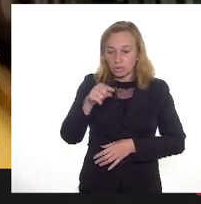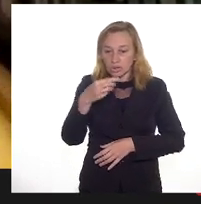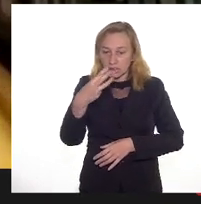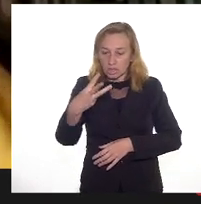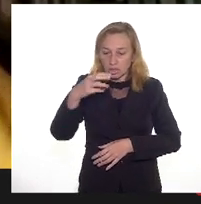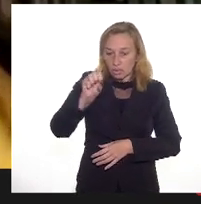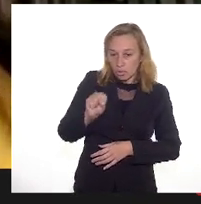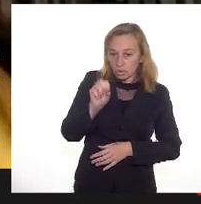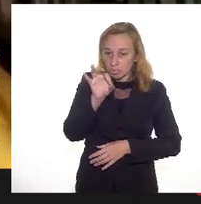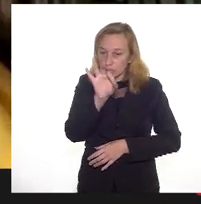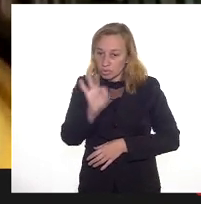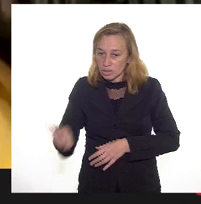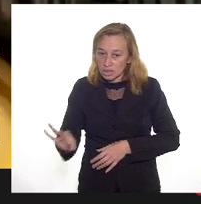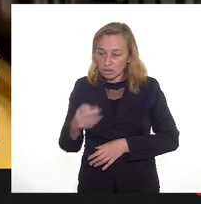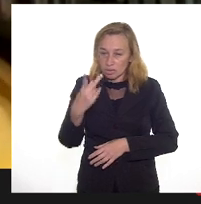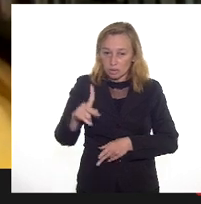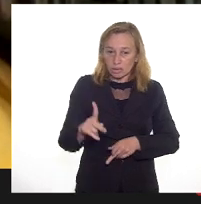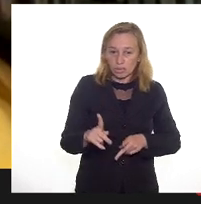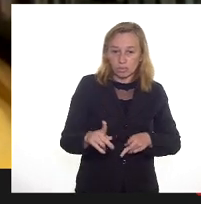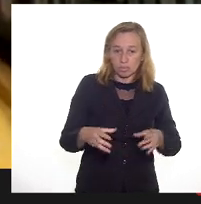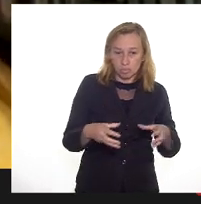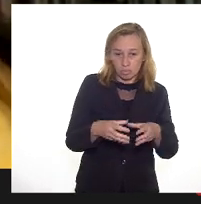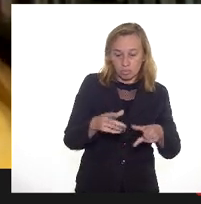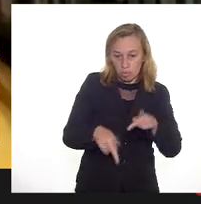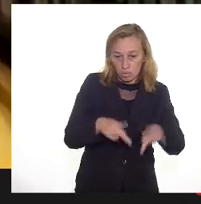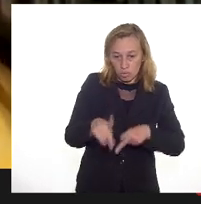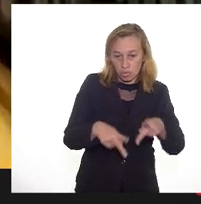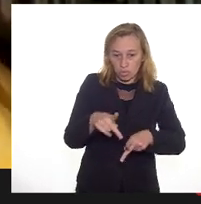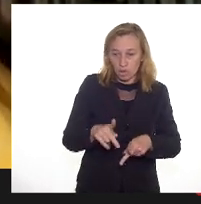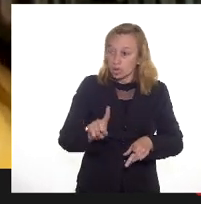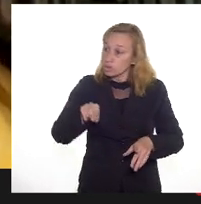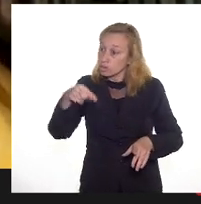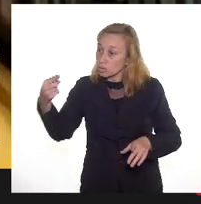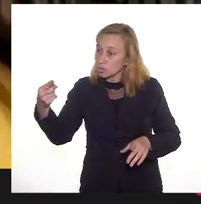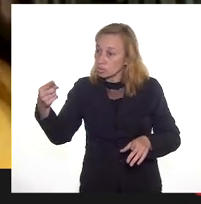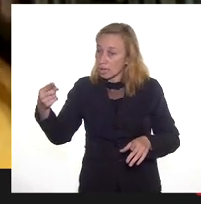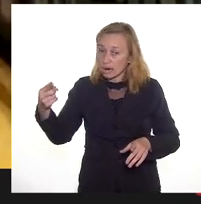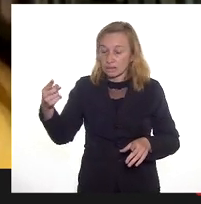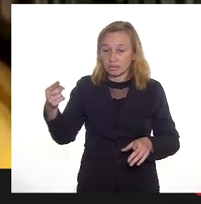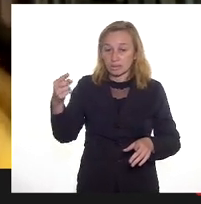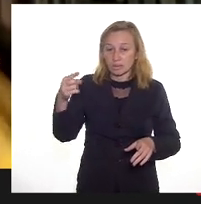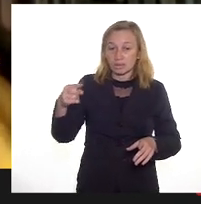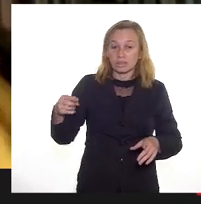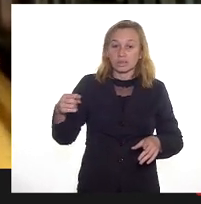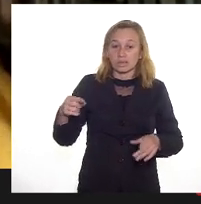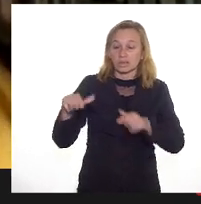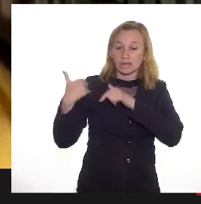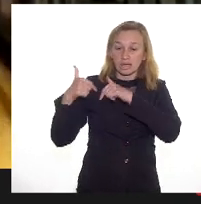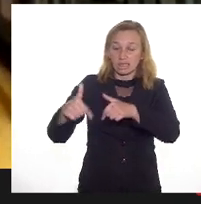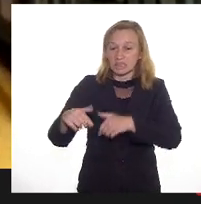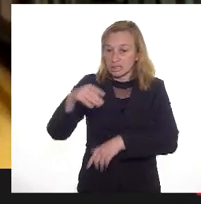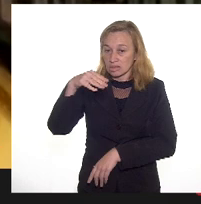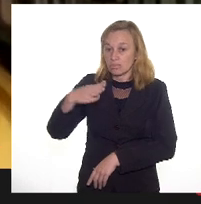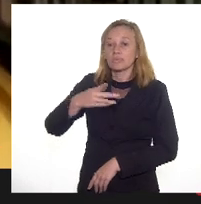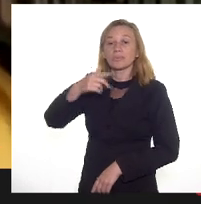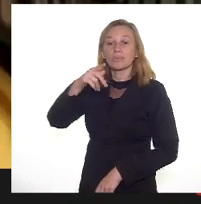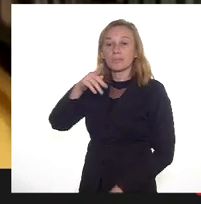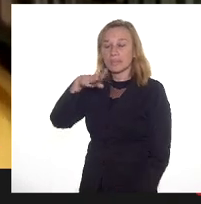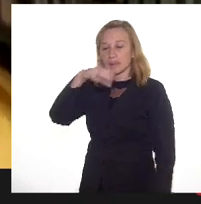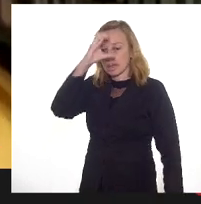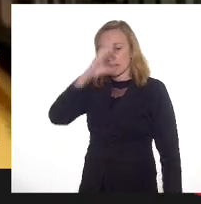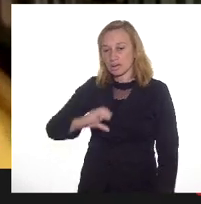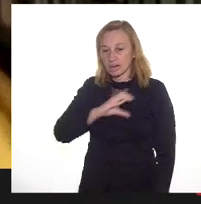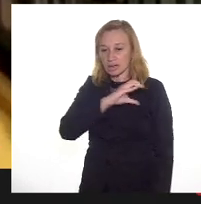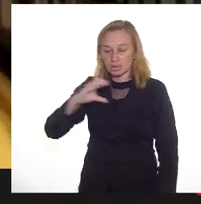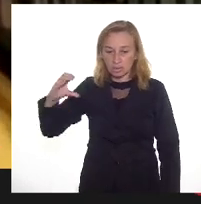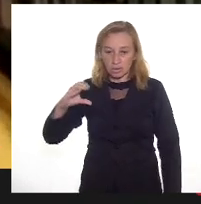54,38% de sua população. Então, ao lado de uma tradição católica, as religiões de matrizes africanas também tiveram